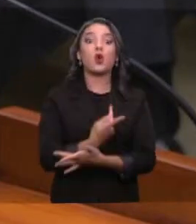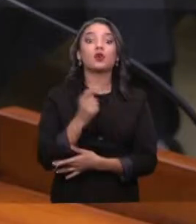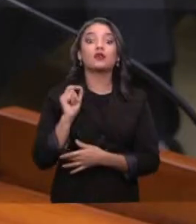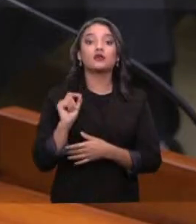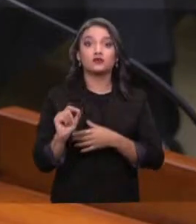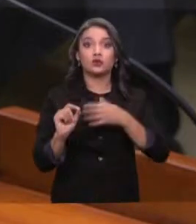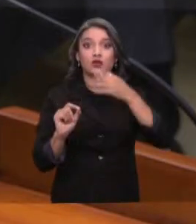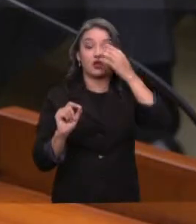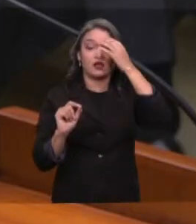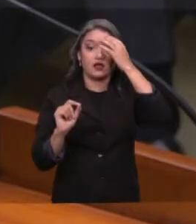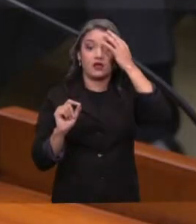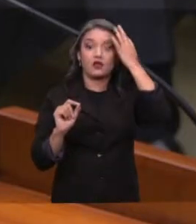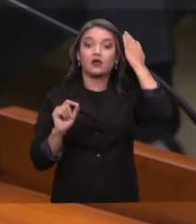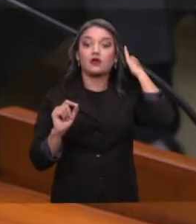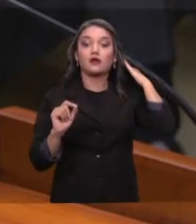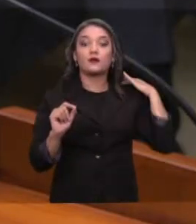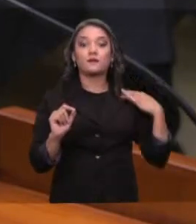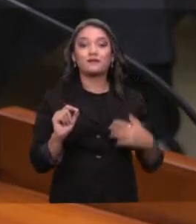Ipso facto ou